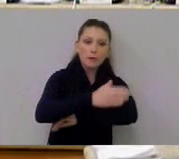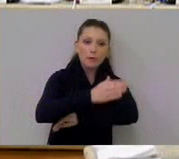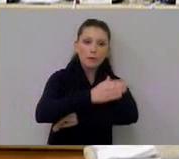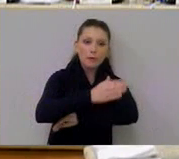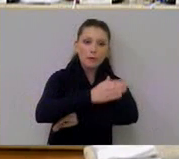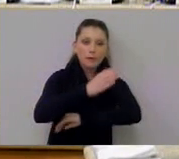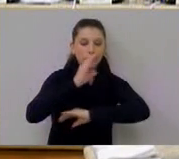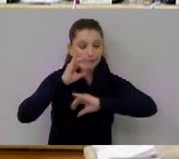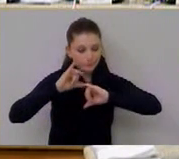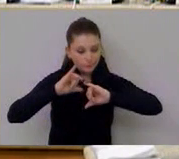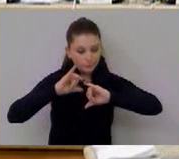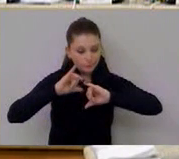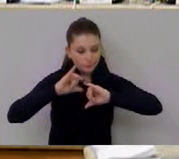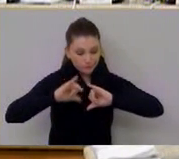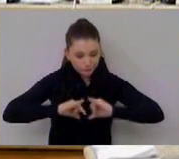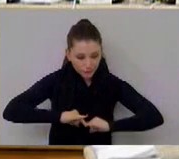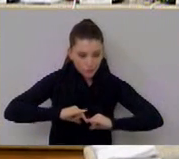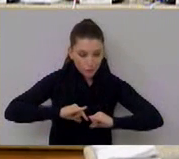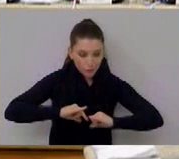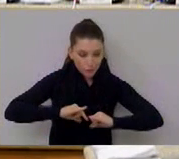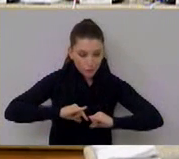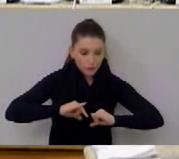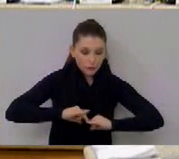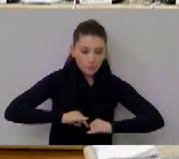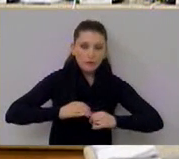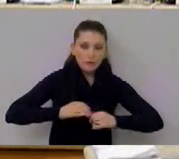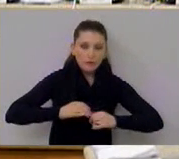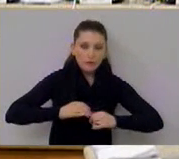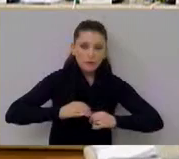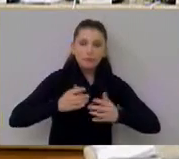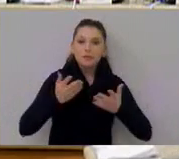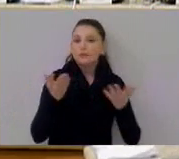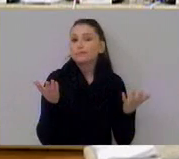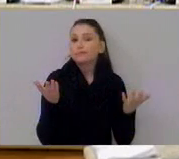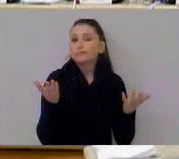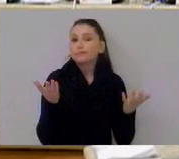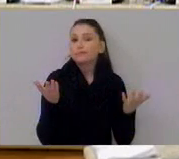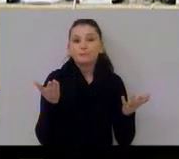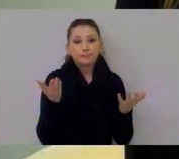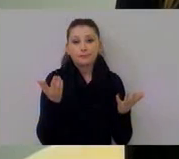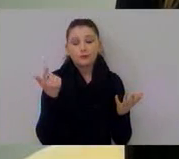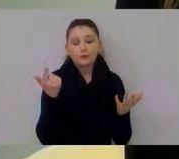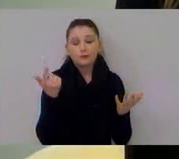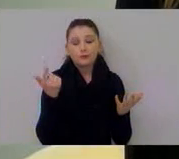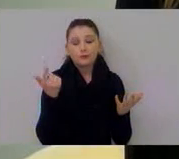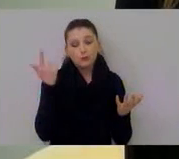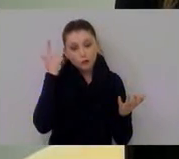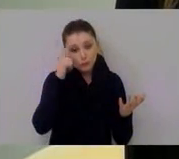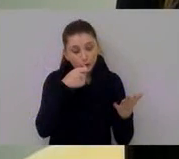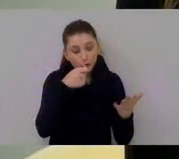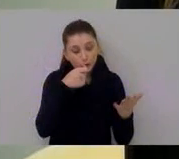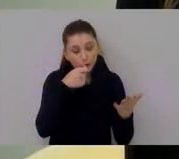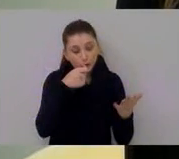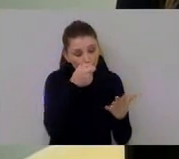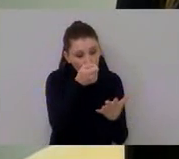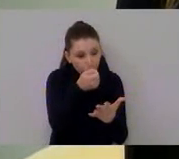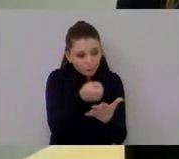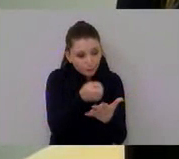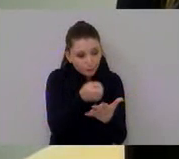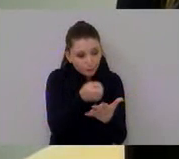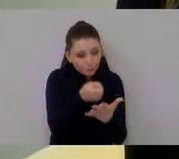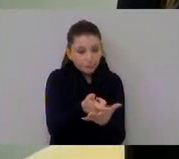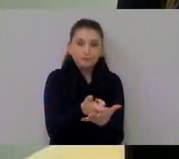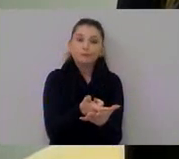se investe em tudo que já se investiu anteriormente. Para não se